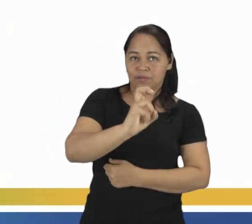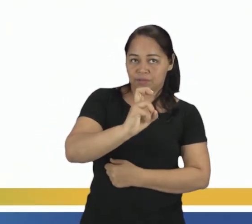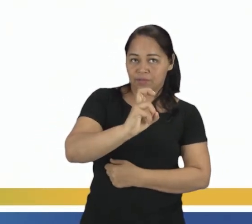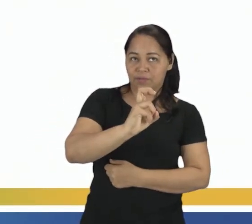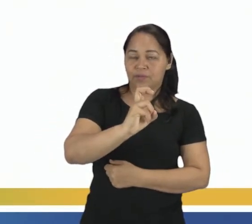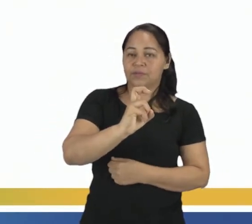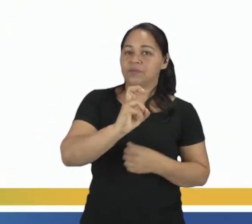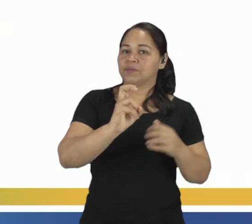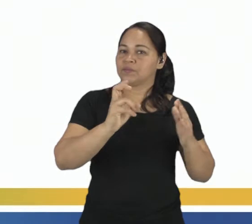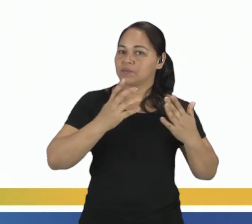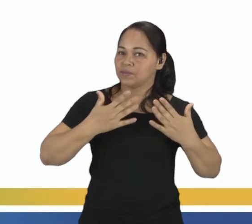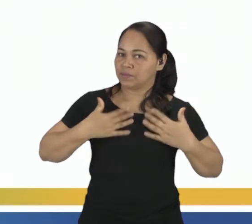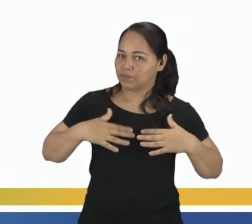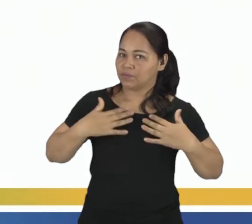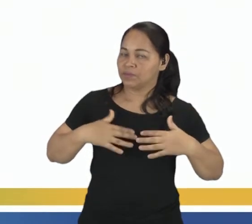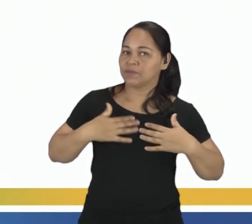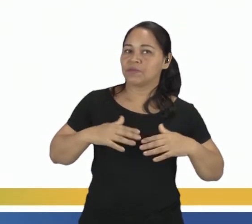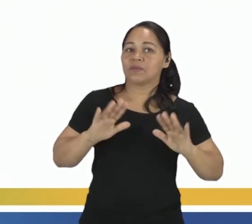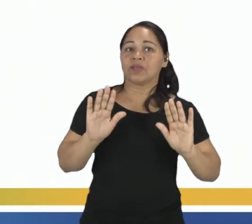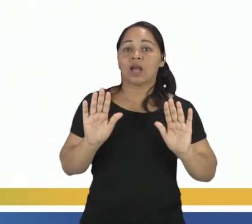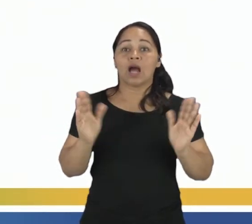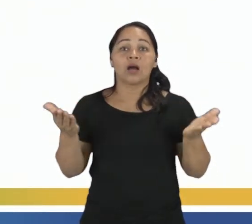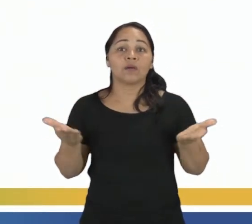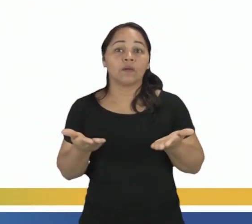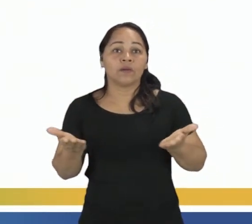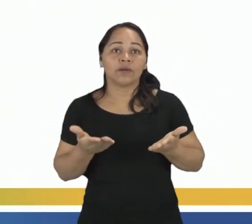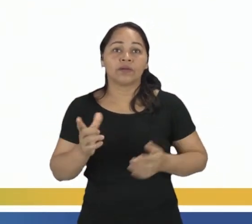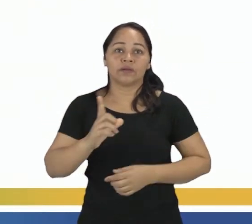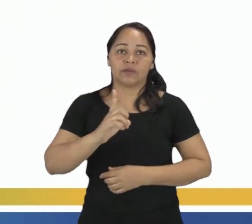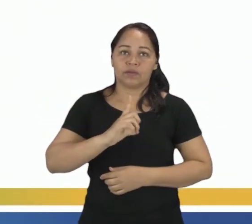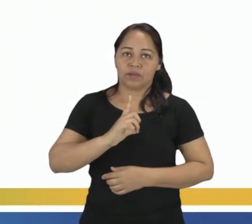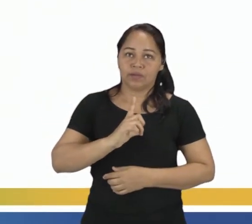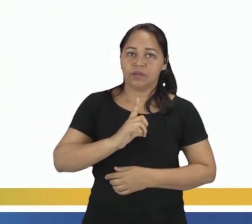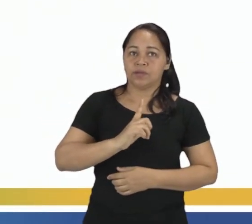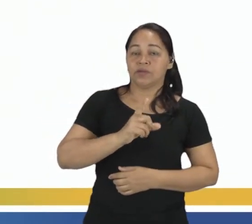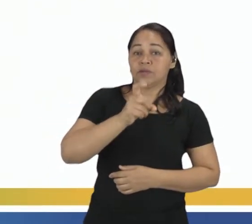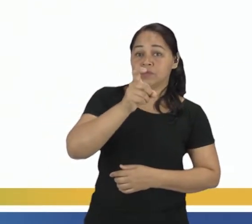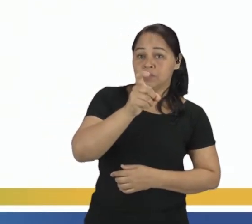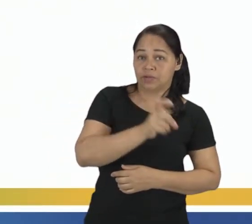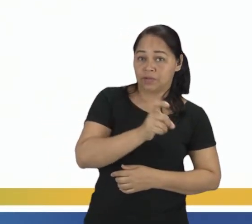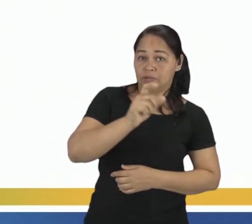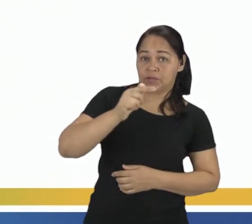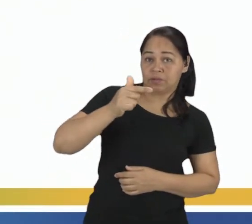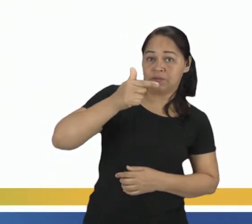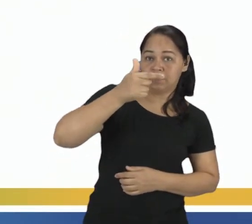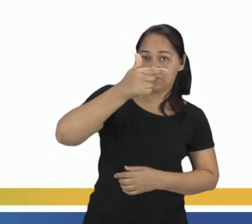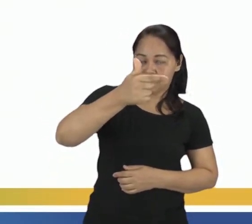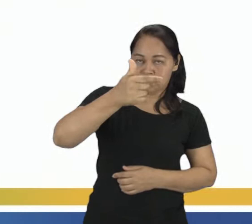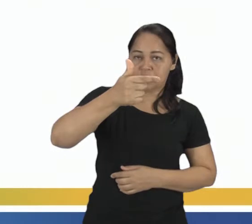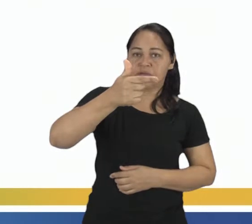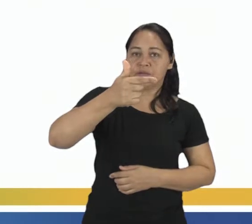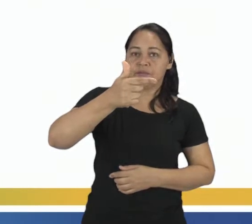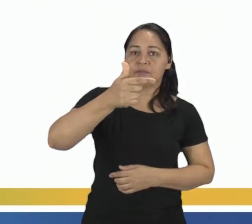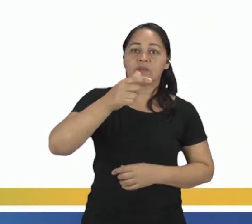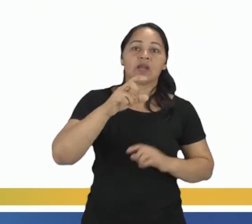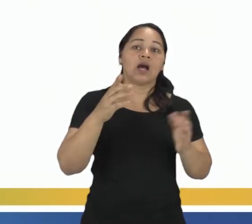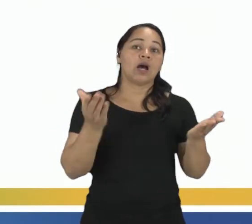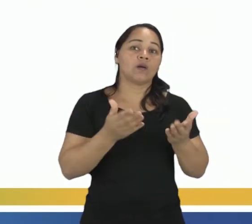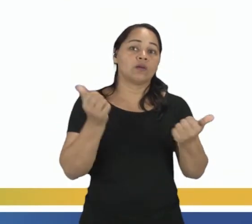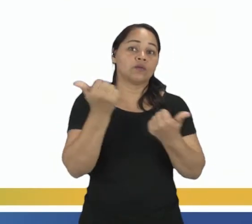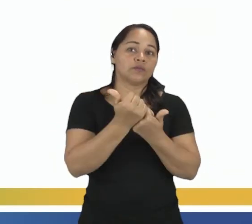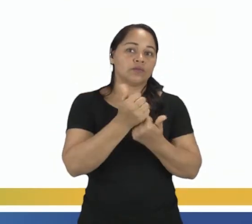observe, acompanhe agora aí, e nós teremos x ao quadrado, né? No lugar do x ao quadrado ficou 5 ao